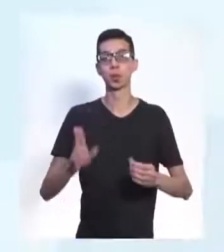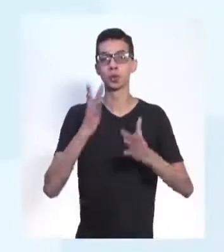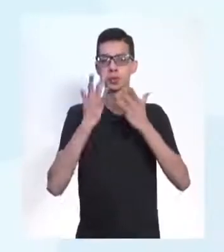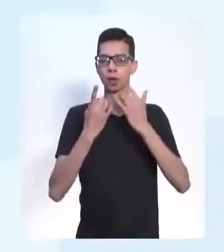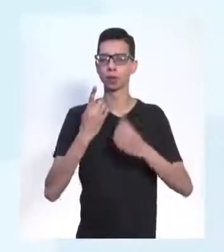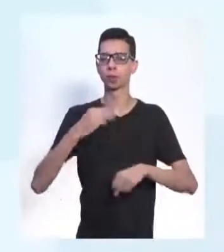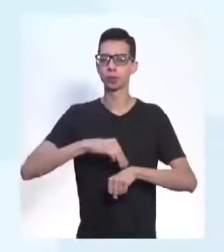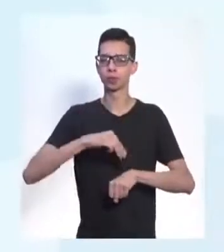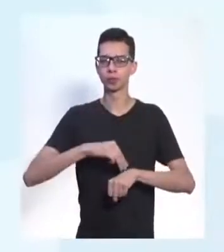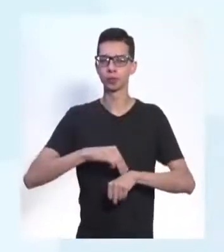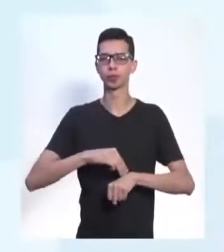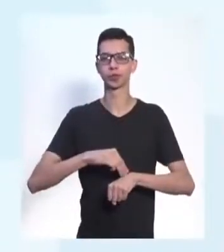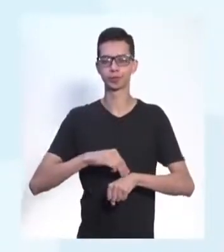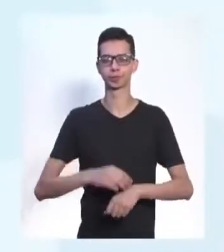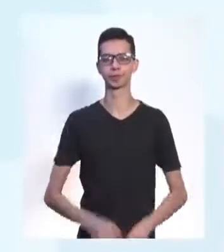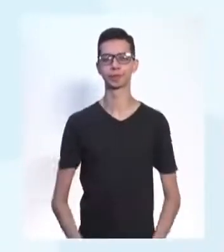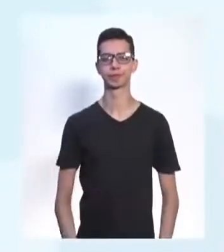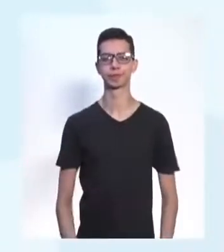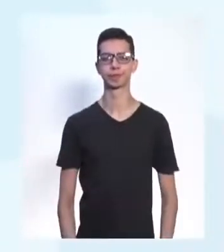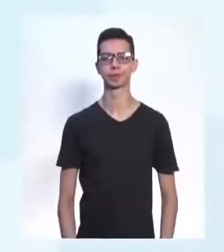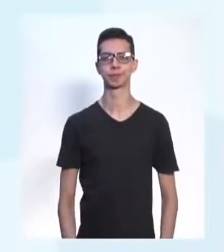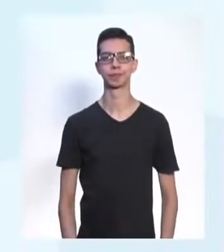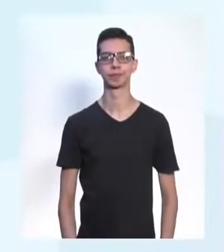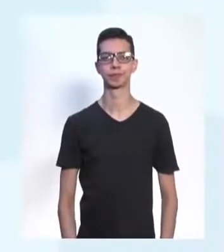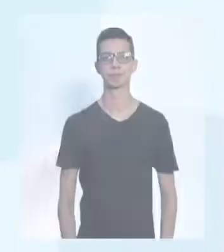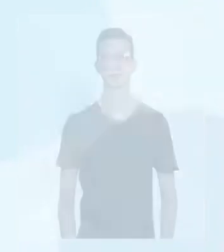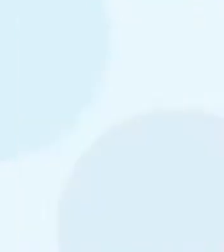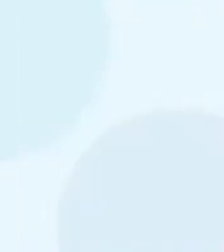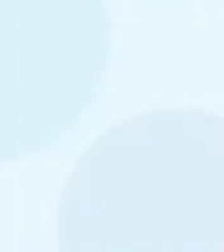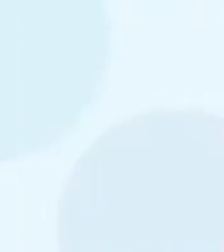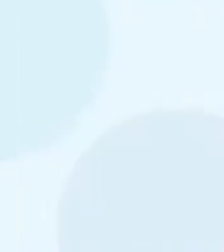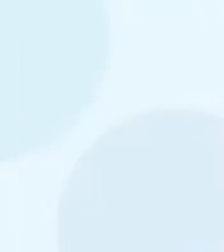vocês. Conta aqui para mim, para a professora Márcia.